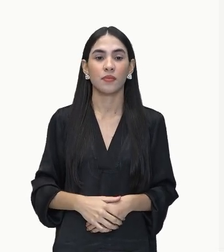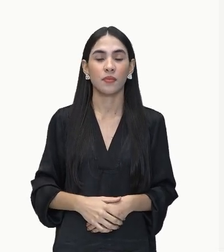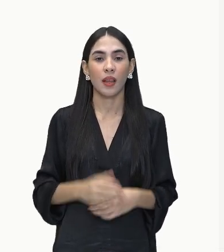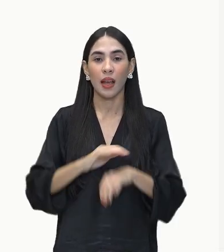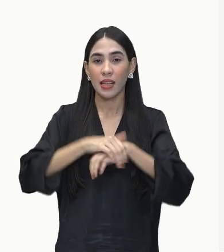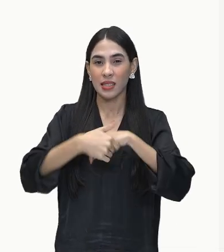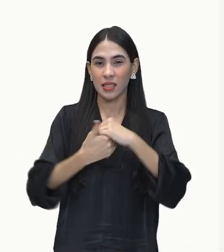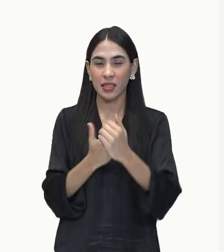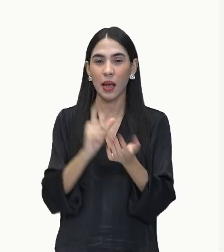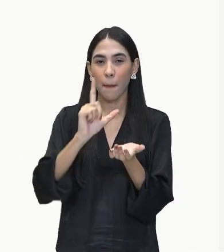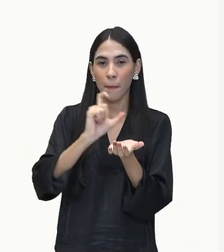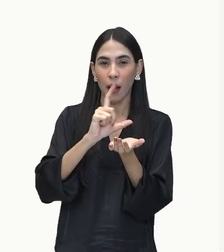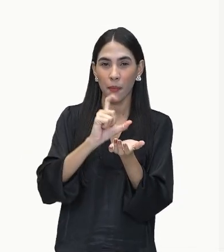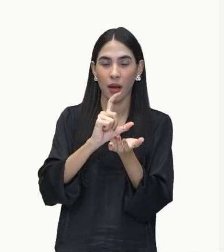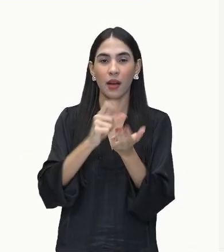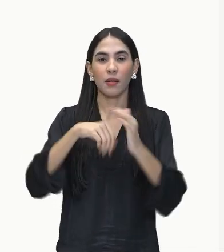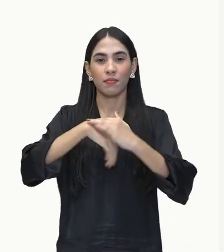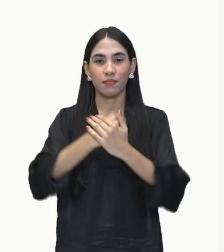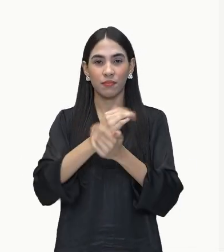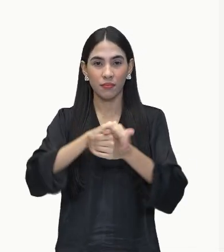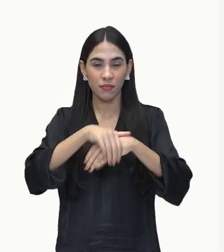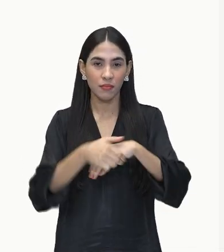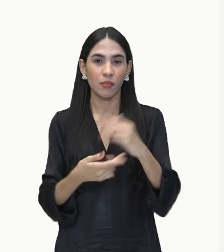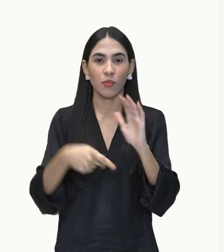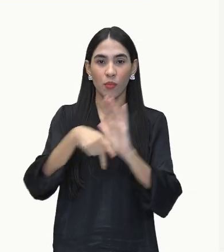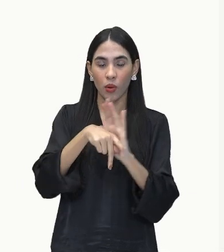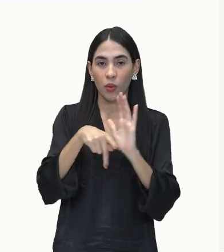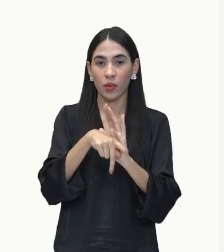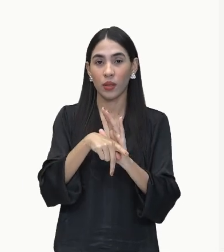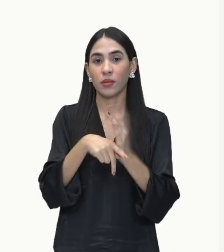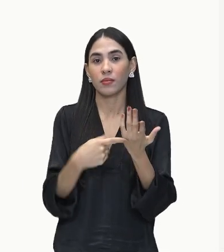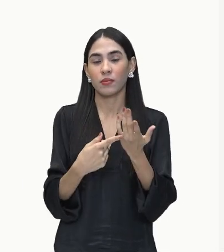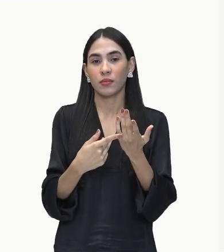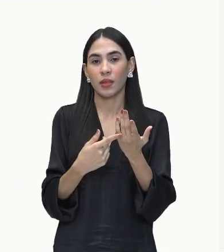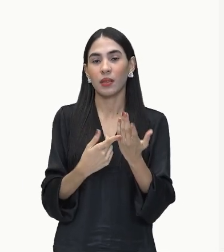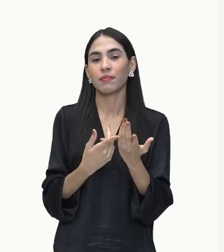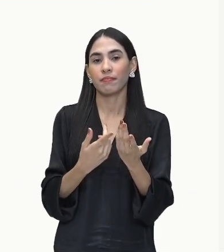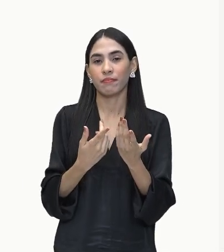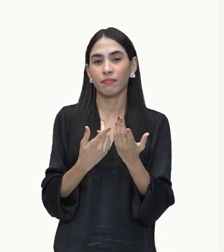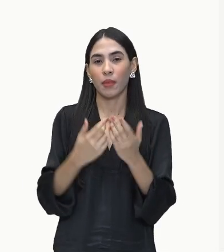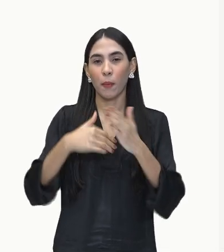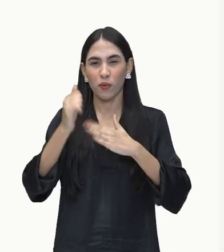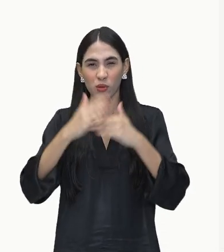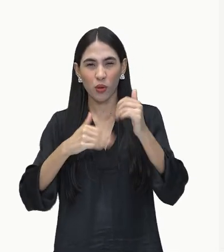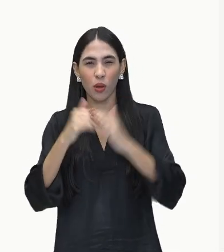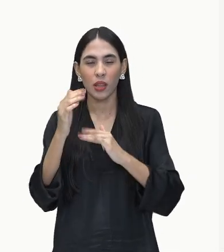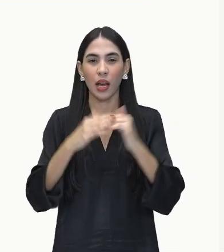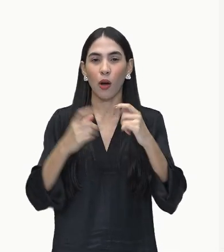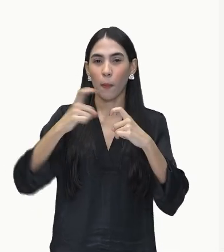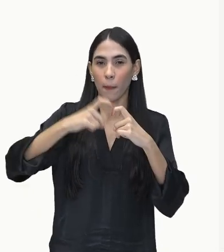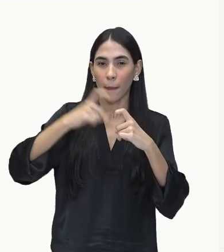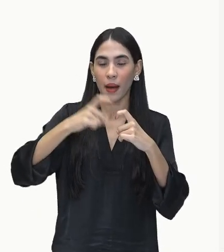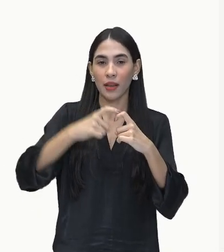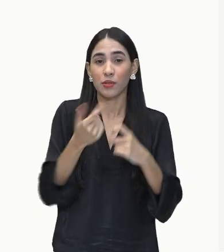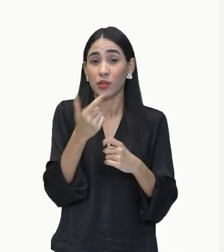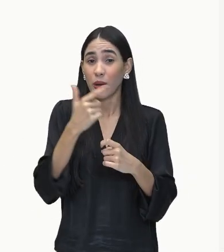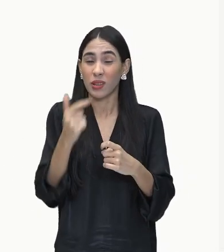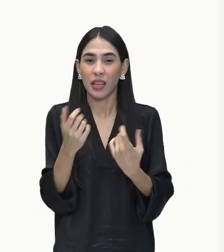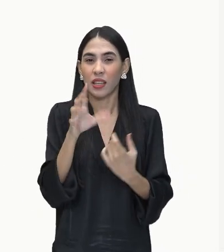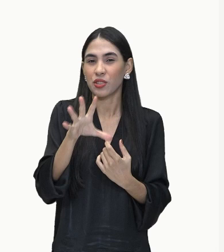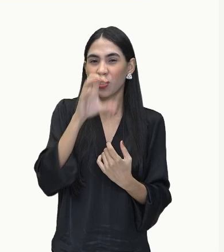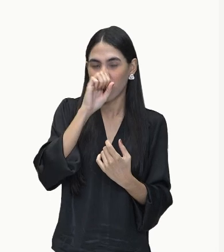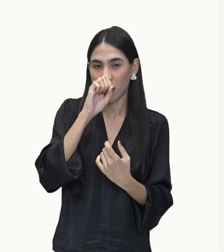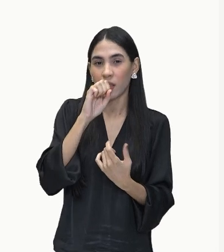cremes, aquelas pomadas que são passadas por médicos, né? Aqueles que sem perfume. Para pessoas que têm, por